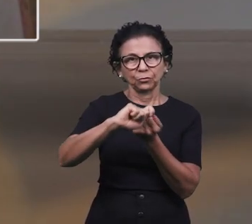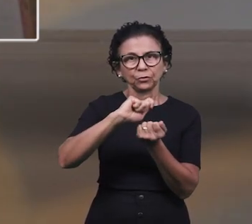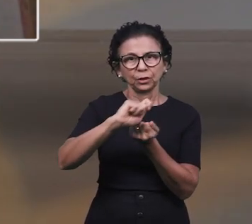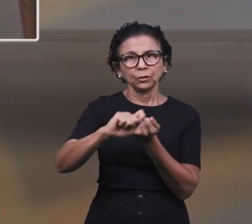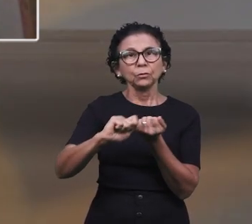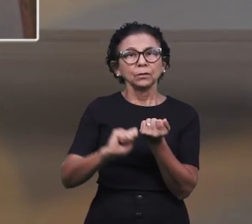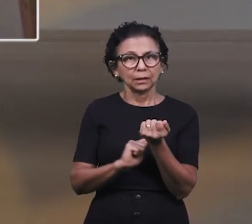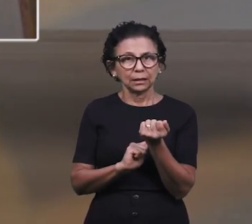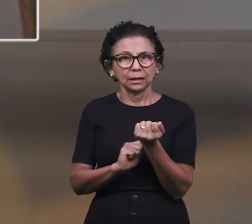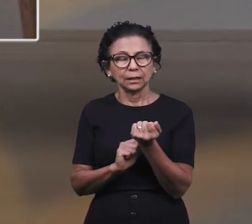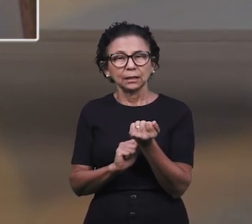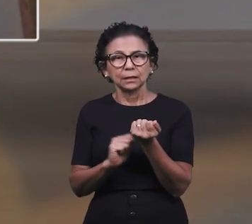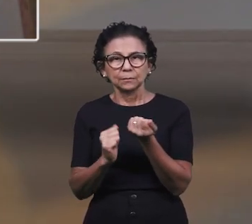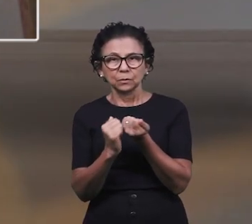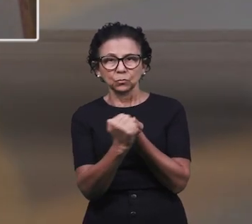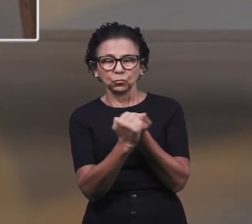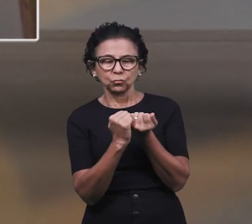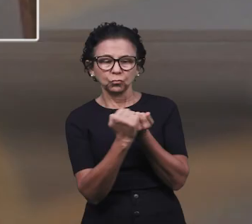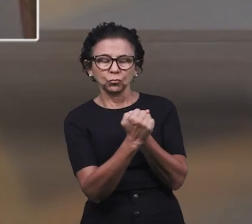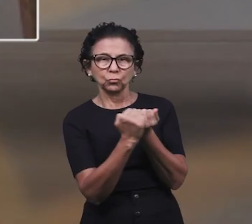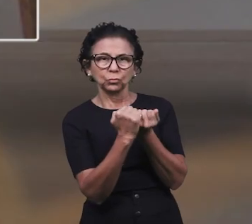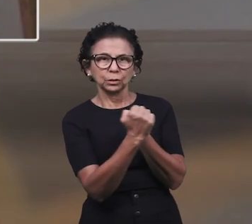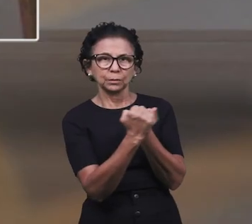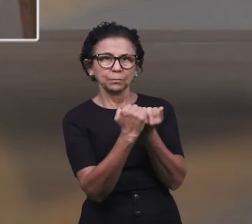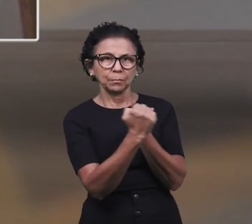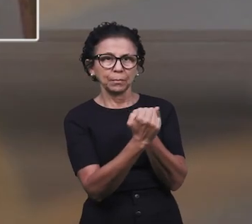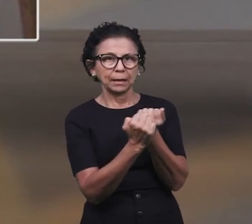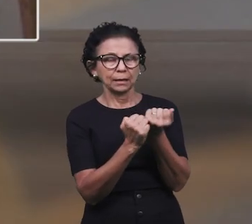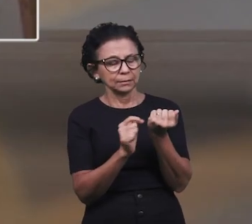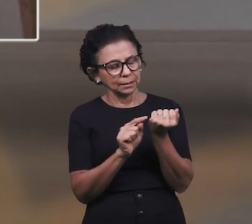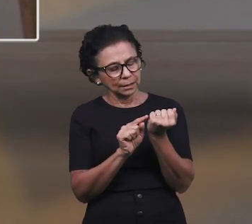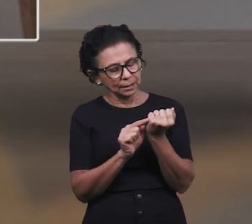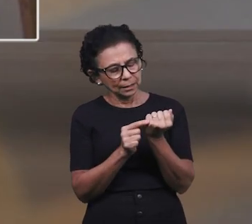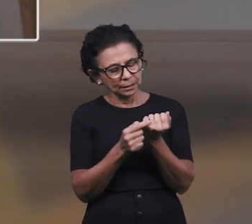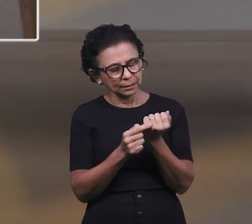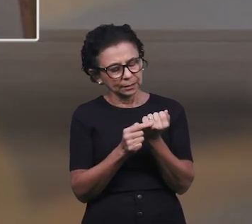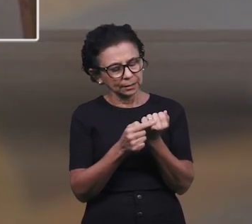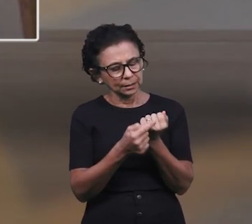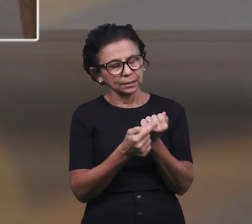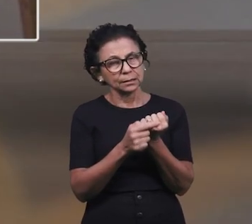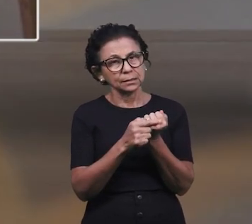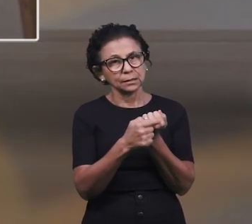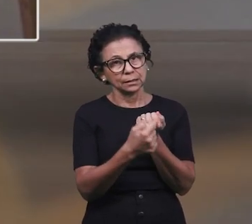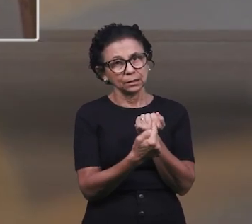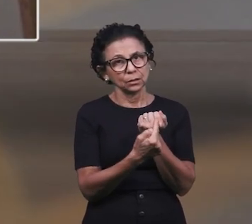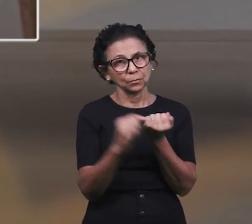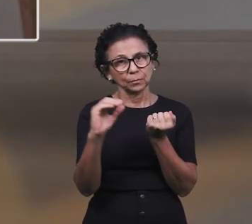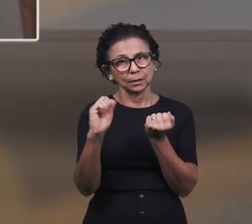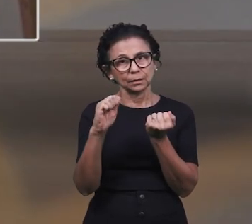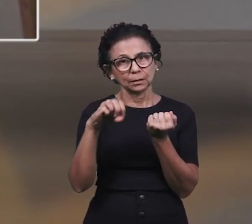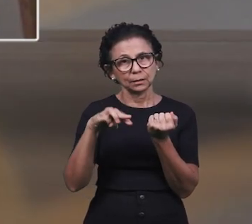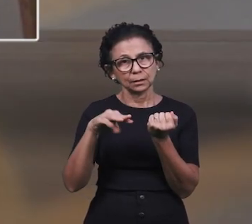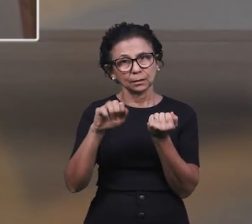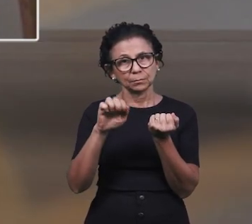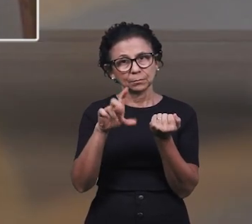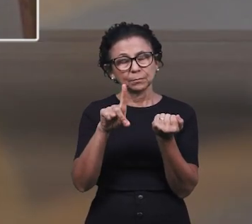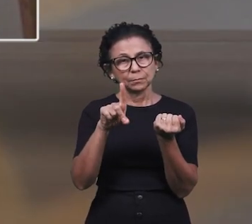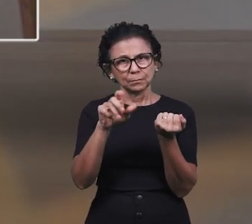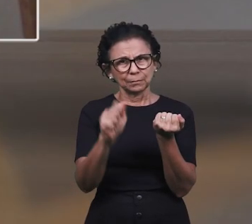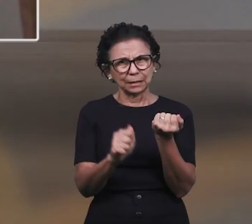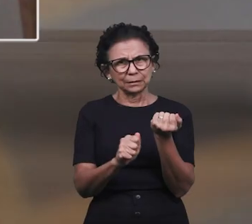um polimento dos dentes, essas bactérias elas podem calcificar, formam uma camada